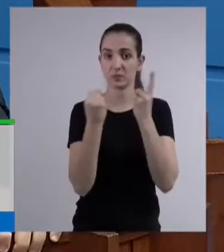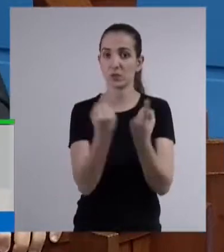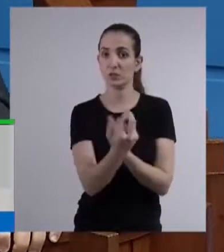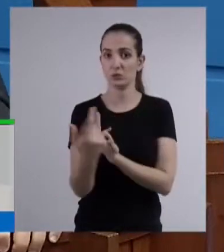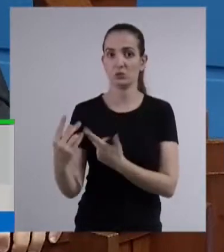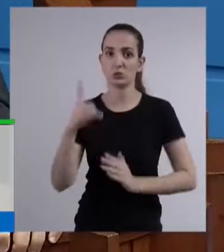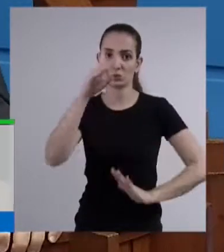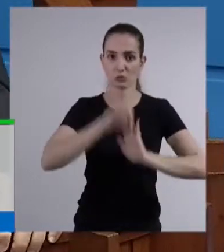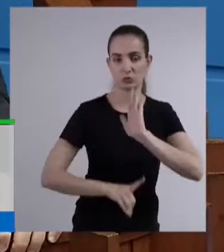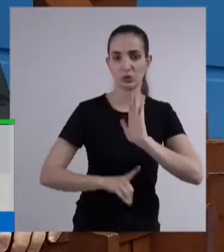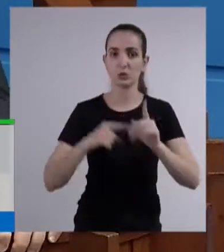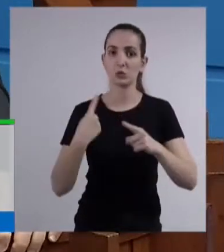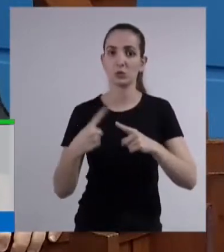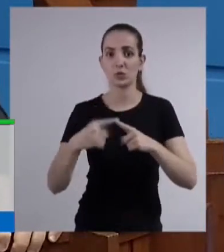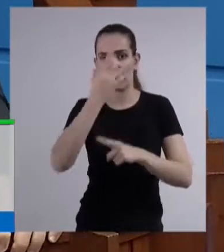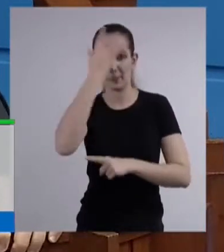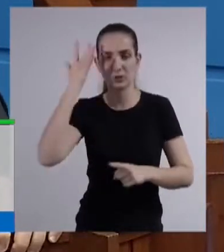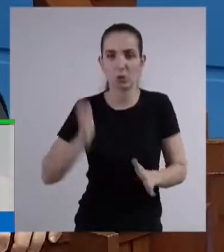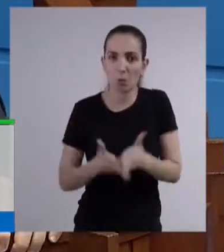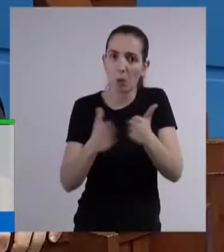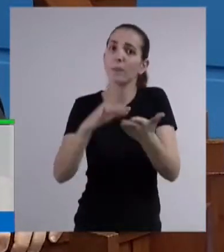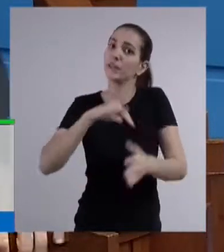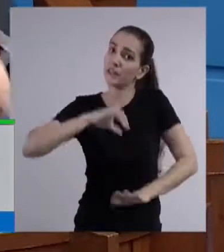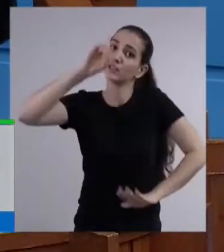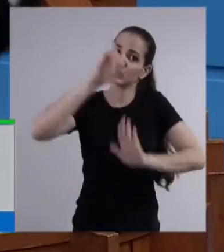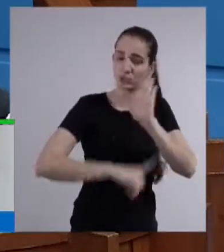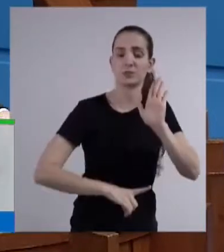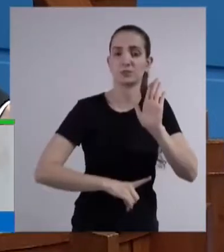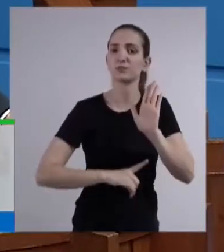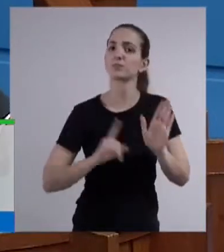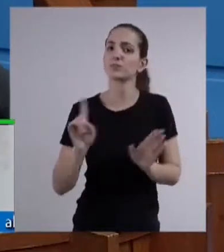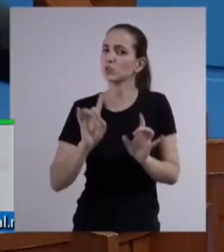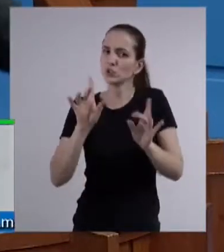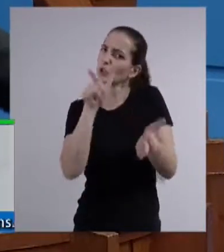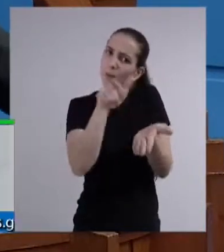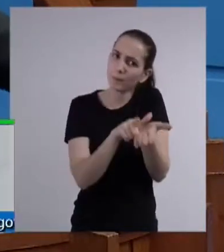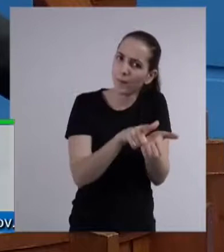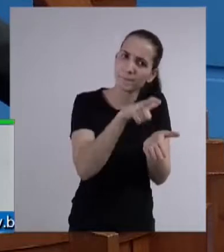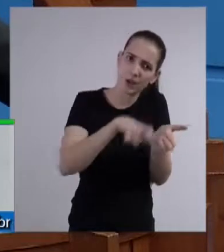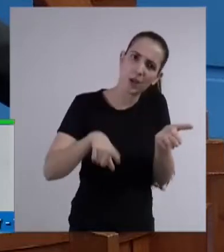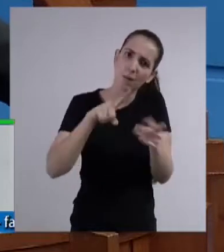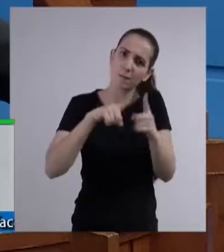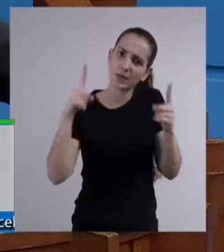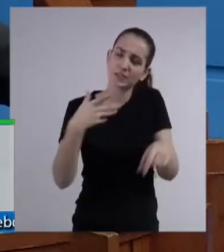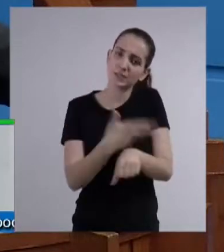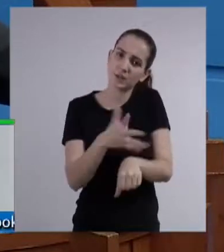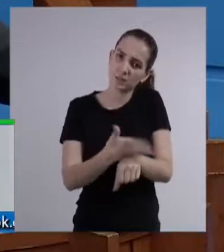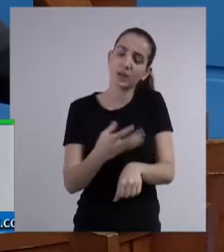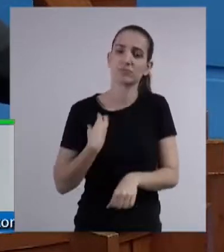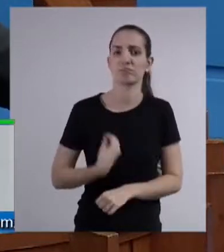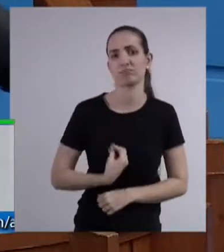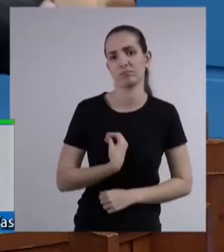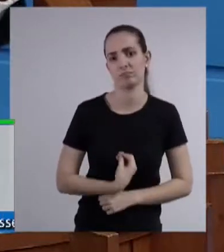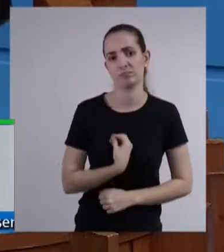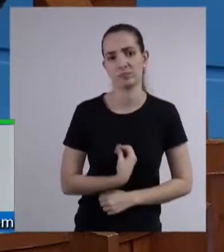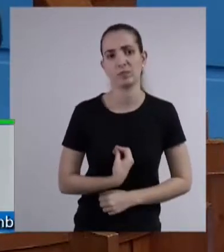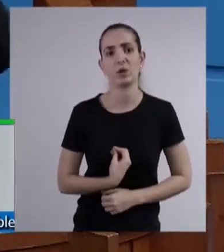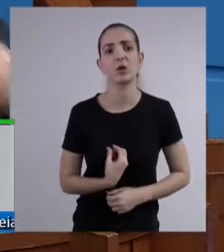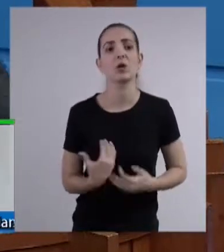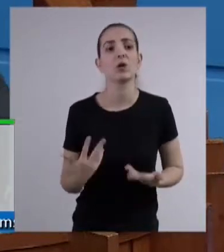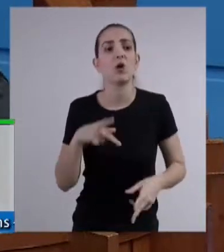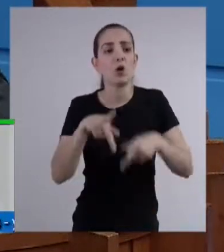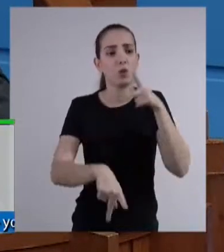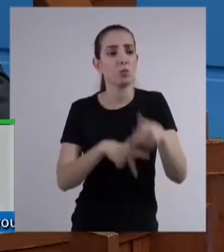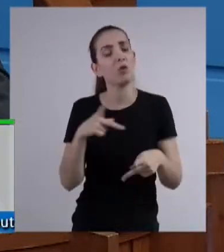igualdade de direitos, para que o pobre tenha direitos, não só no papel, mas na prática, na realidade. A população